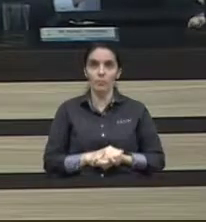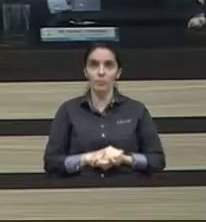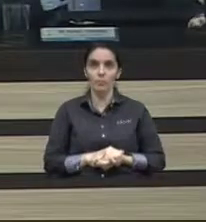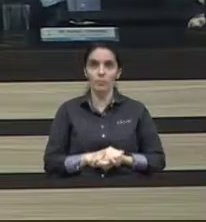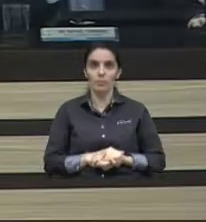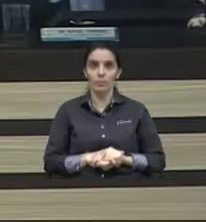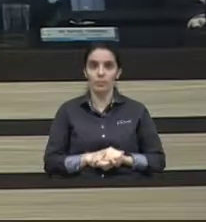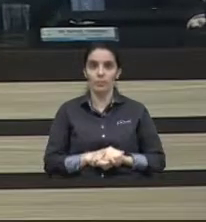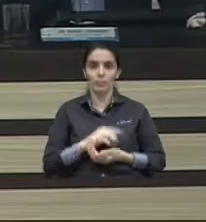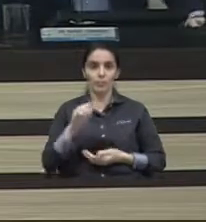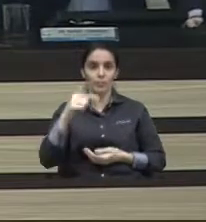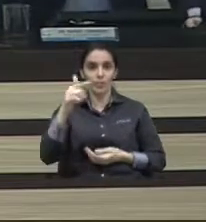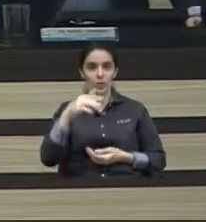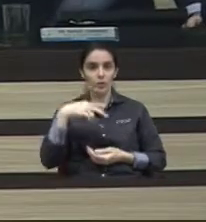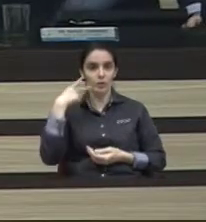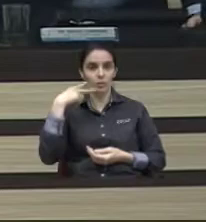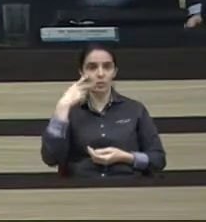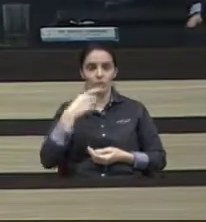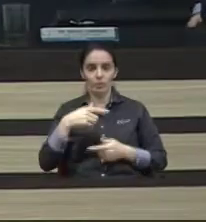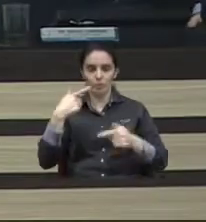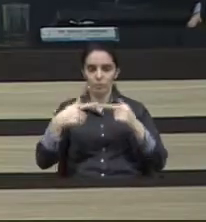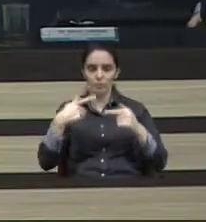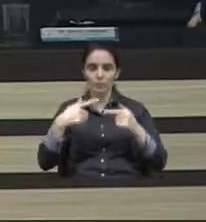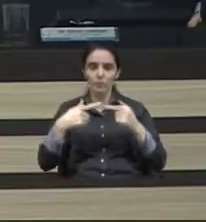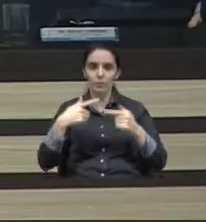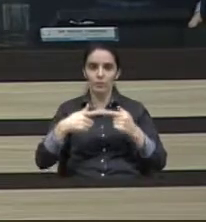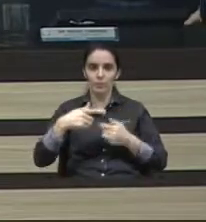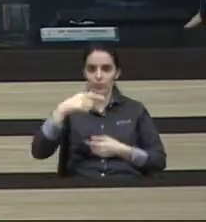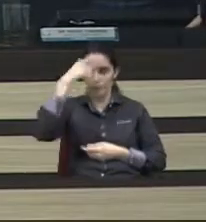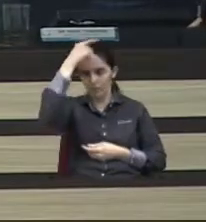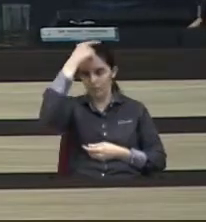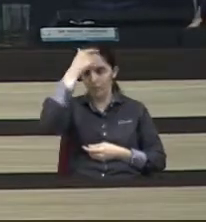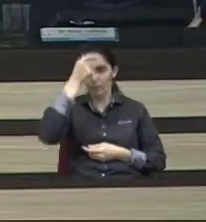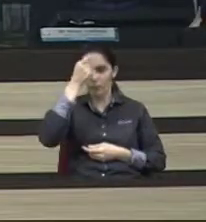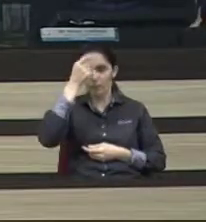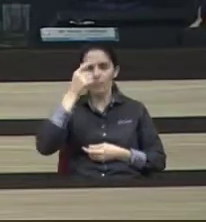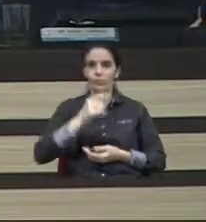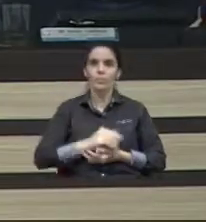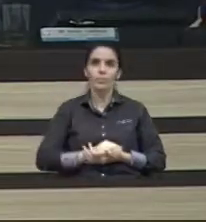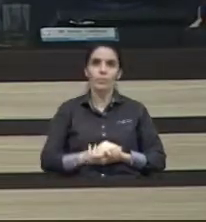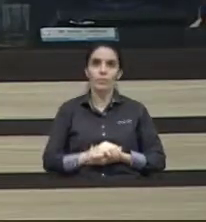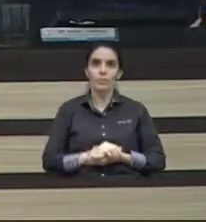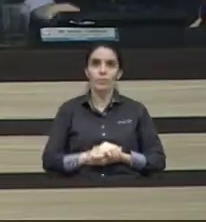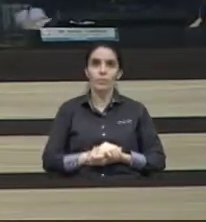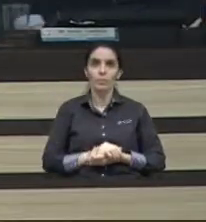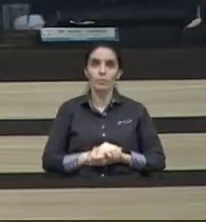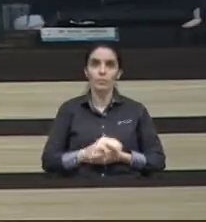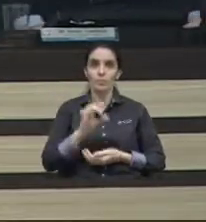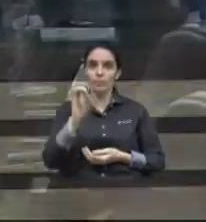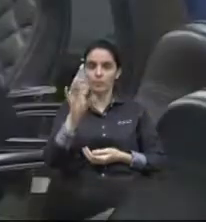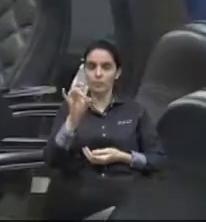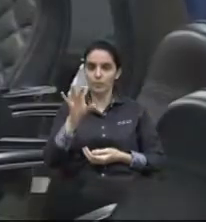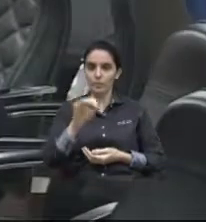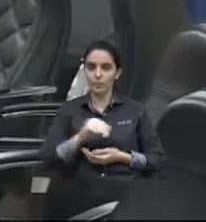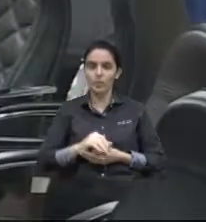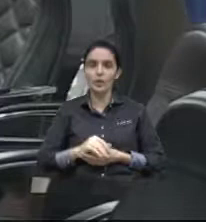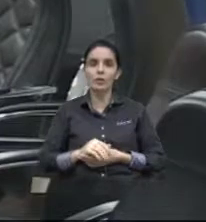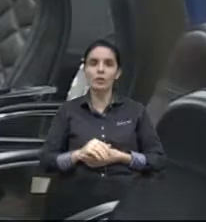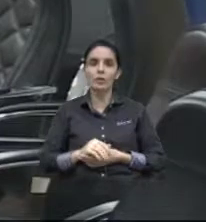Alguém mais deseja discutir? Eu gostaria, presidente. Com a palavra, o vereador Rafael Camargo. Somente para